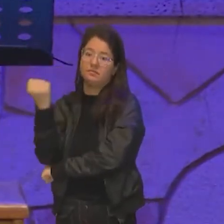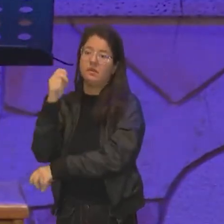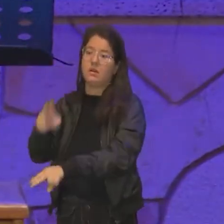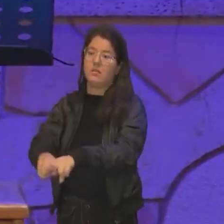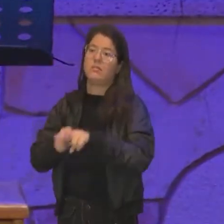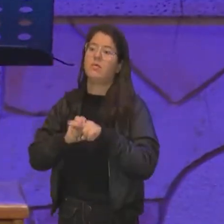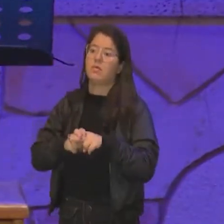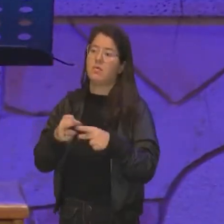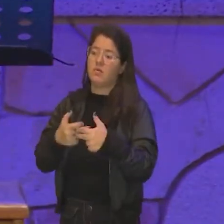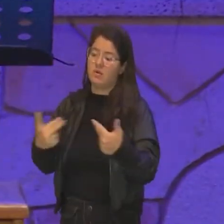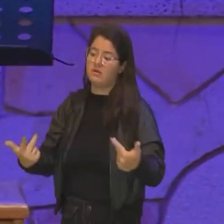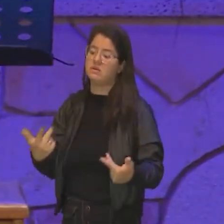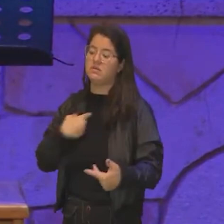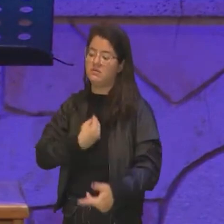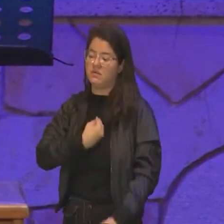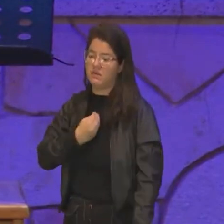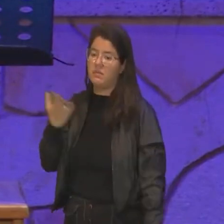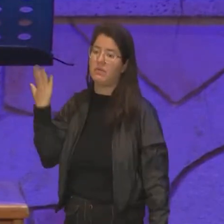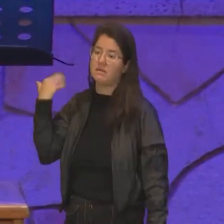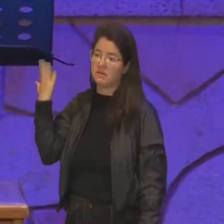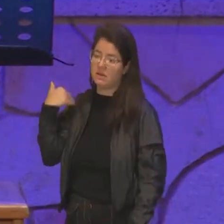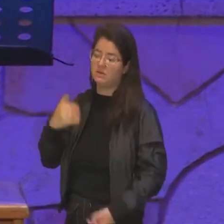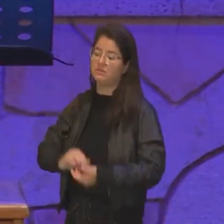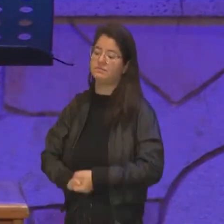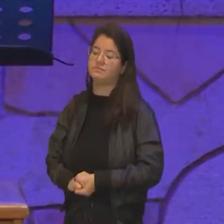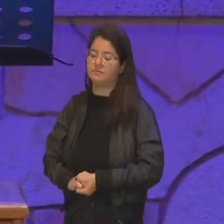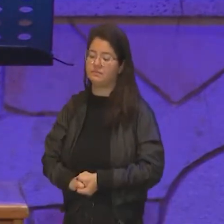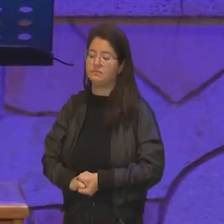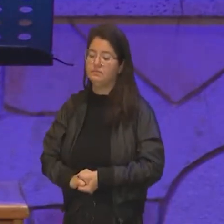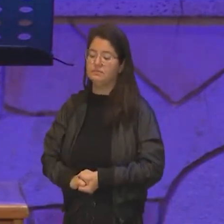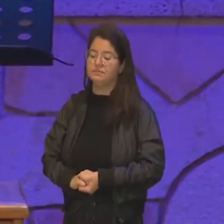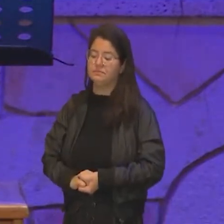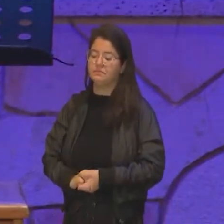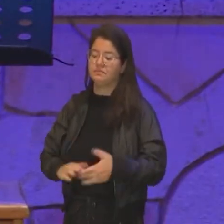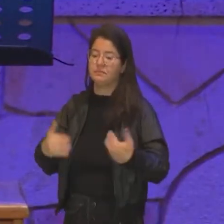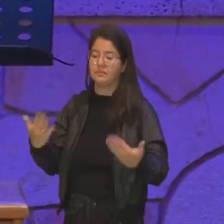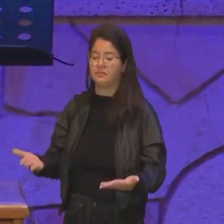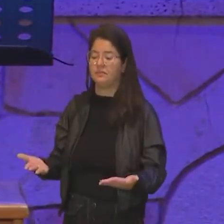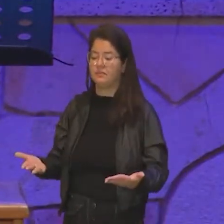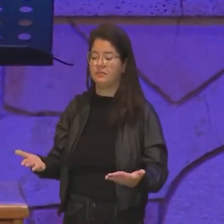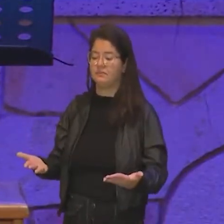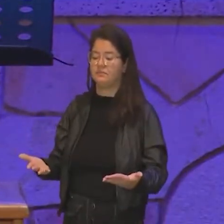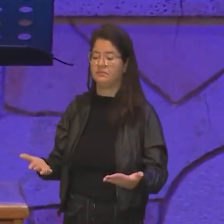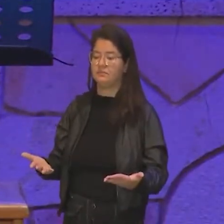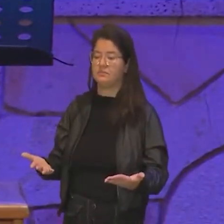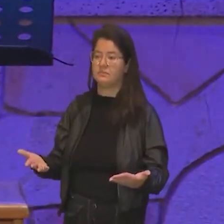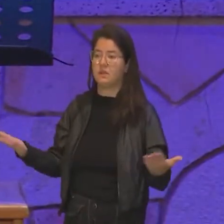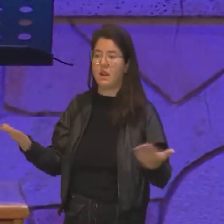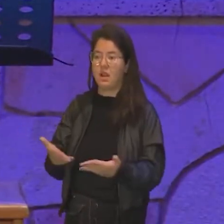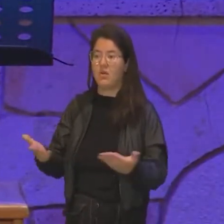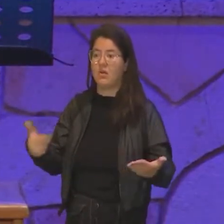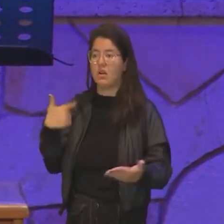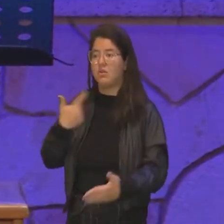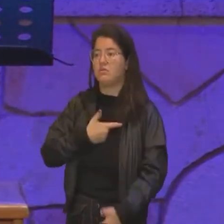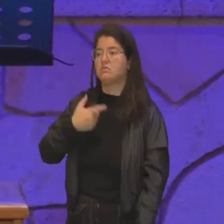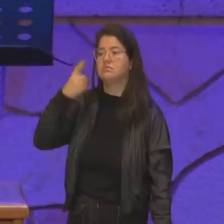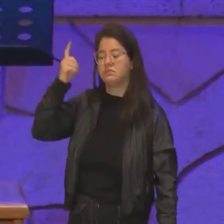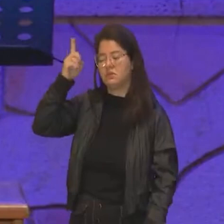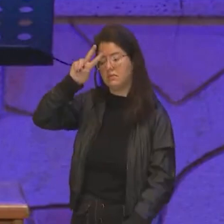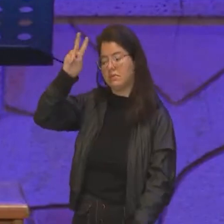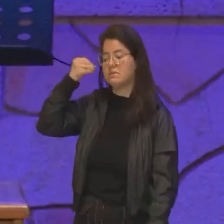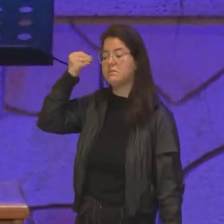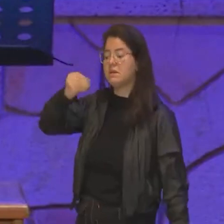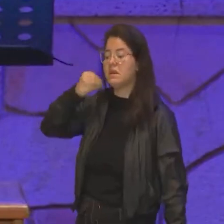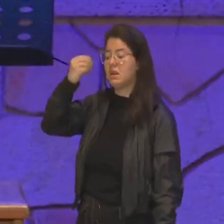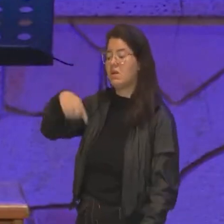que eu vivi no passado. E logo remetemos a nossa experiência quando